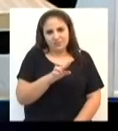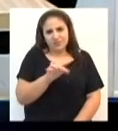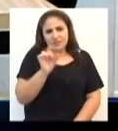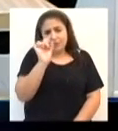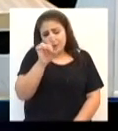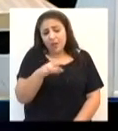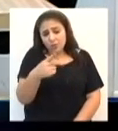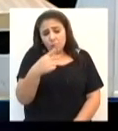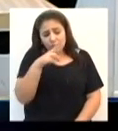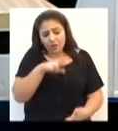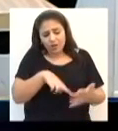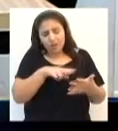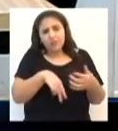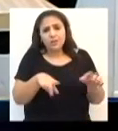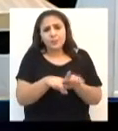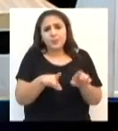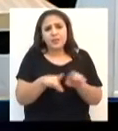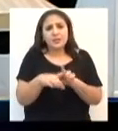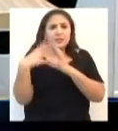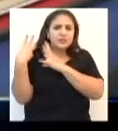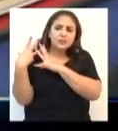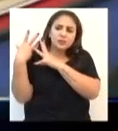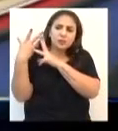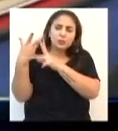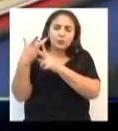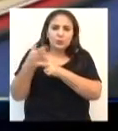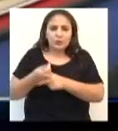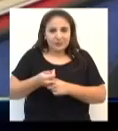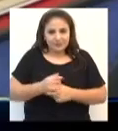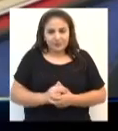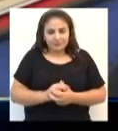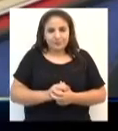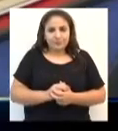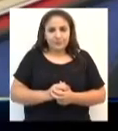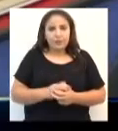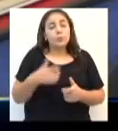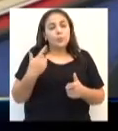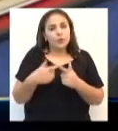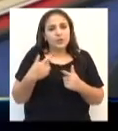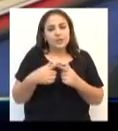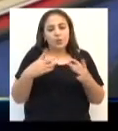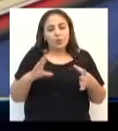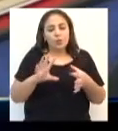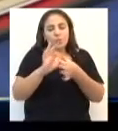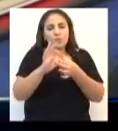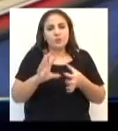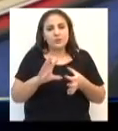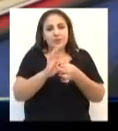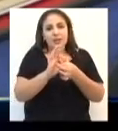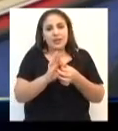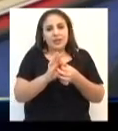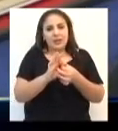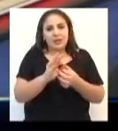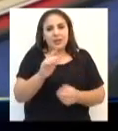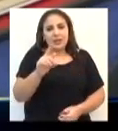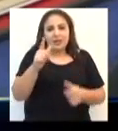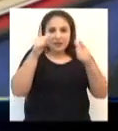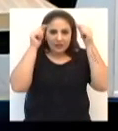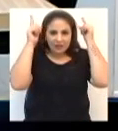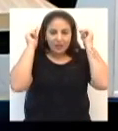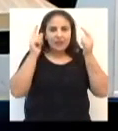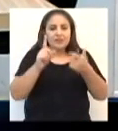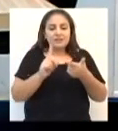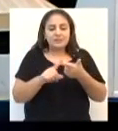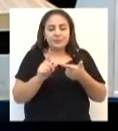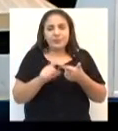um leitor da história, porque tu contextualizas com a Grécia, com Roma, com